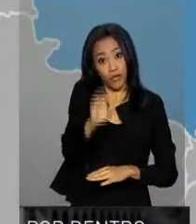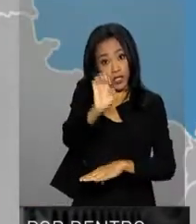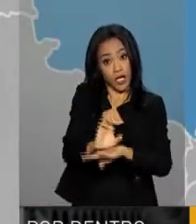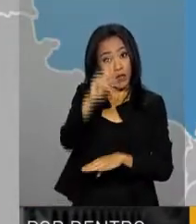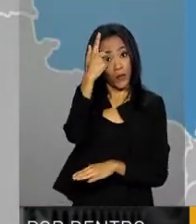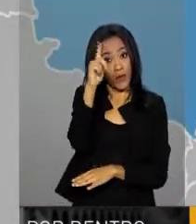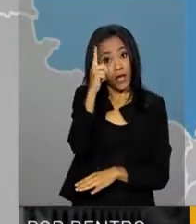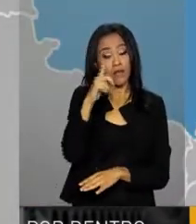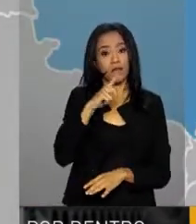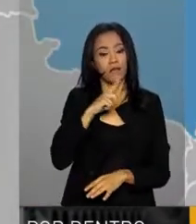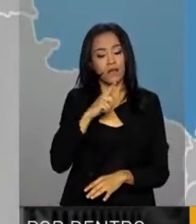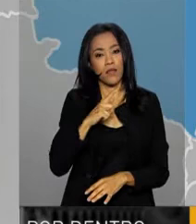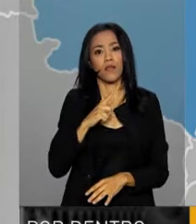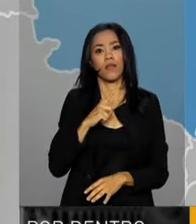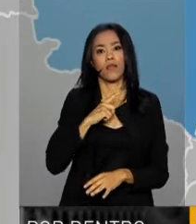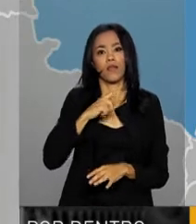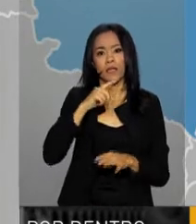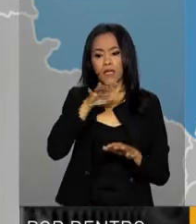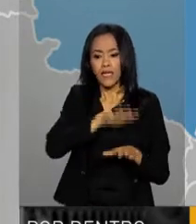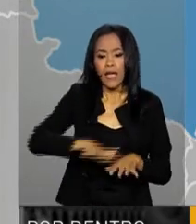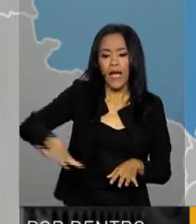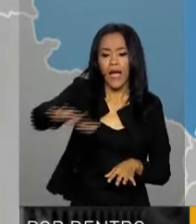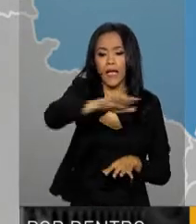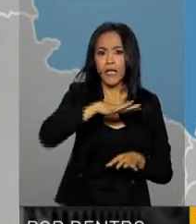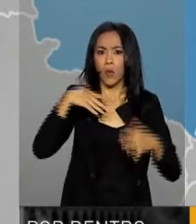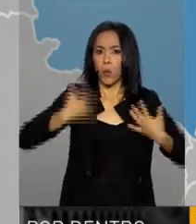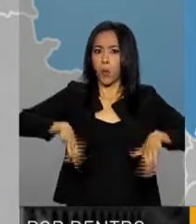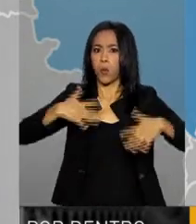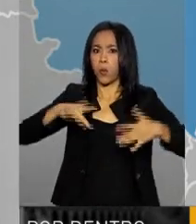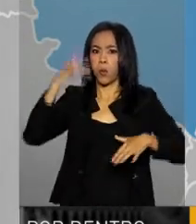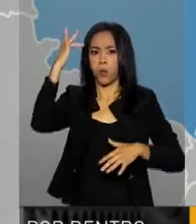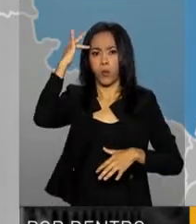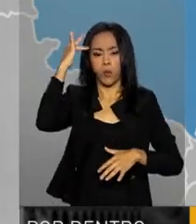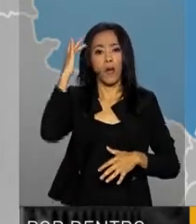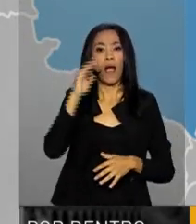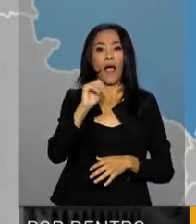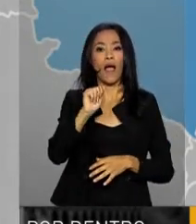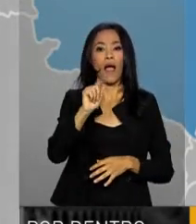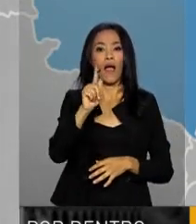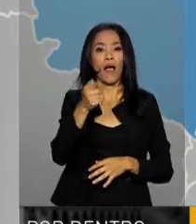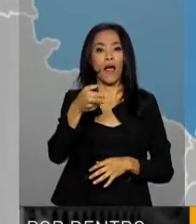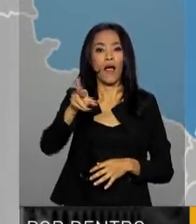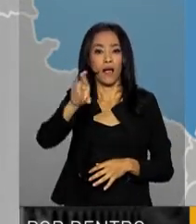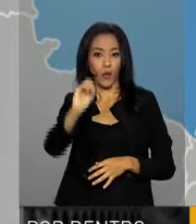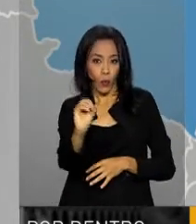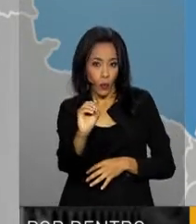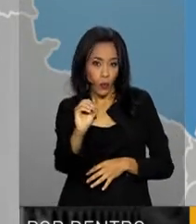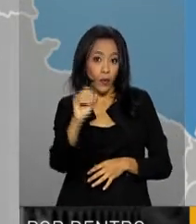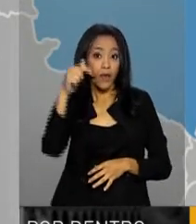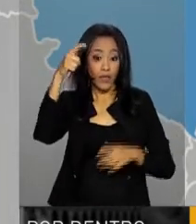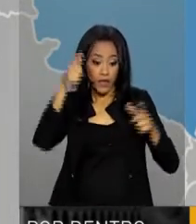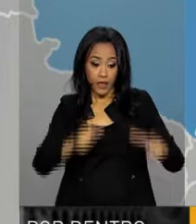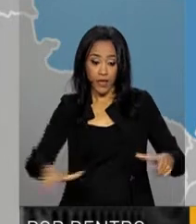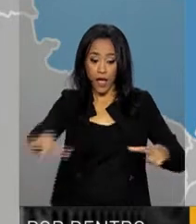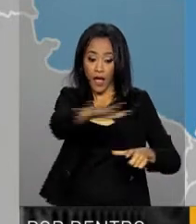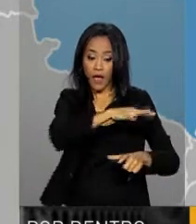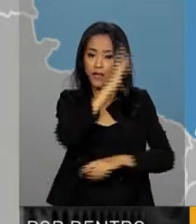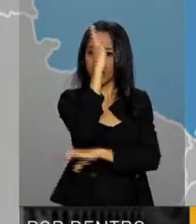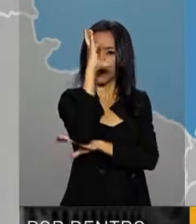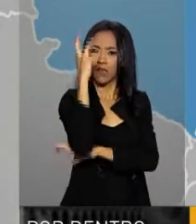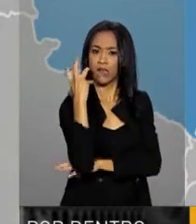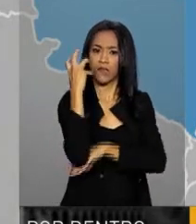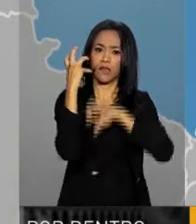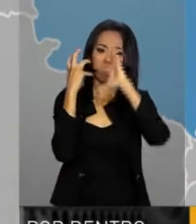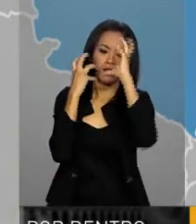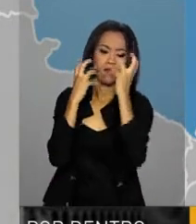estado tem uma grande produção do setor agro e goiás o star wars errado né aqui na região centro oeste é considerado o berço